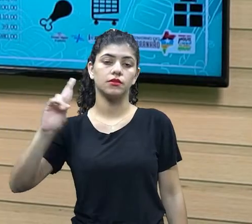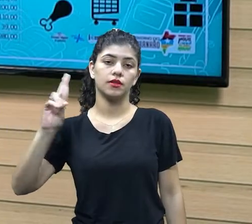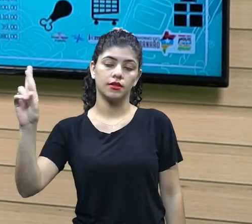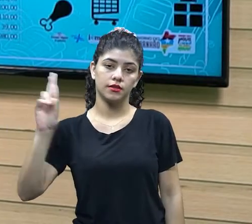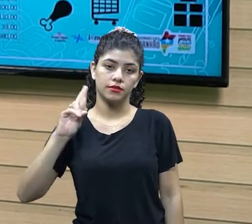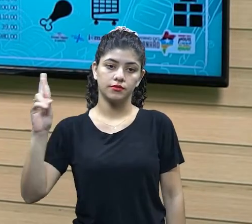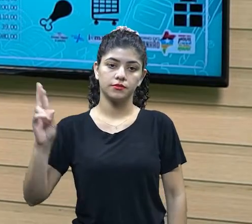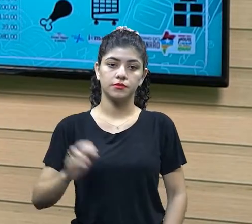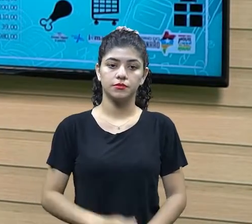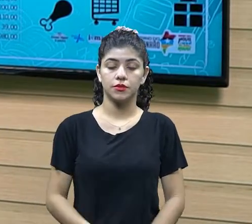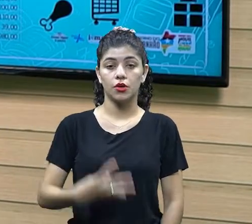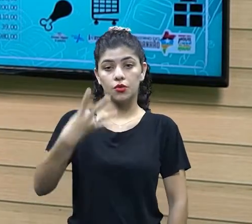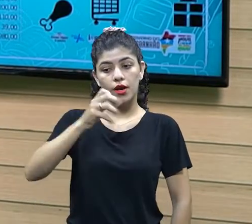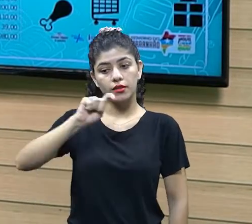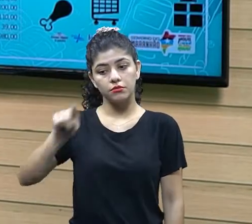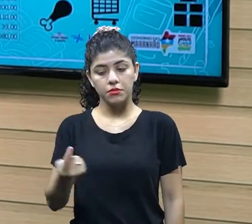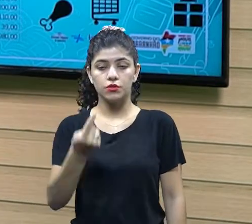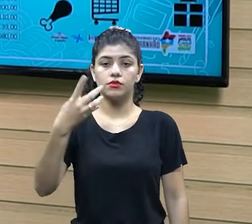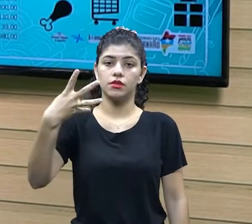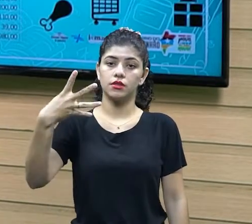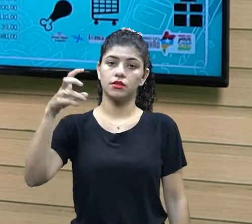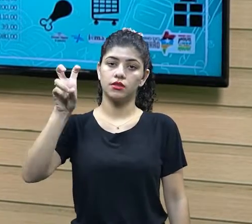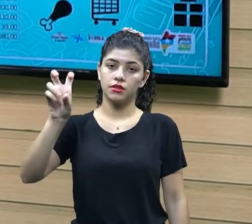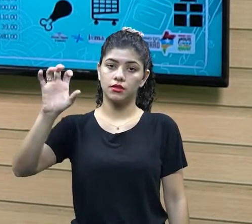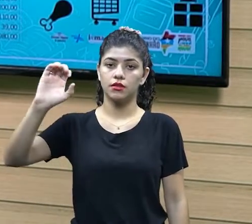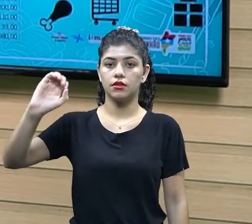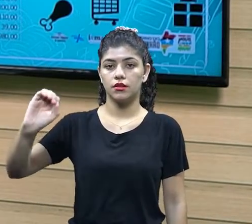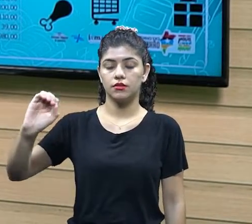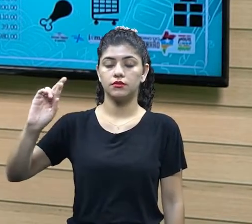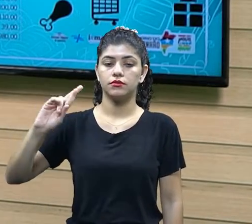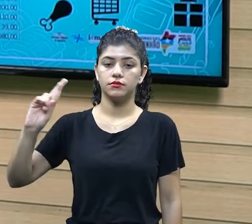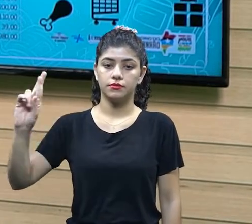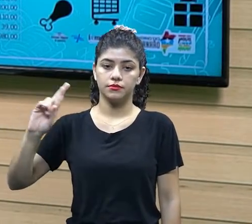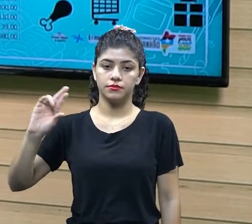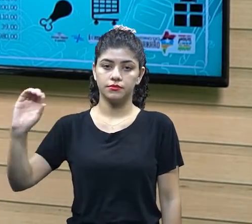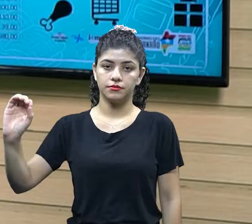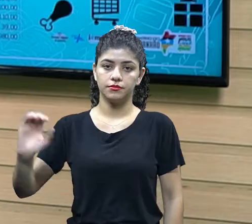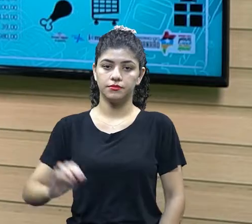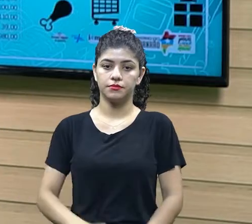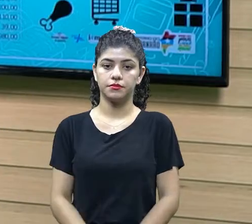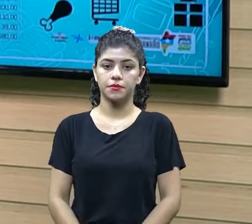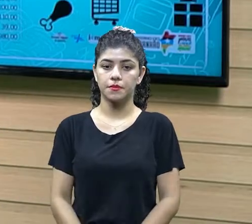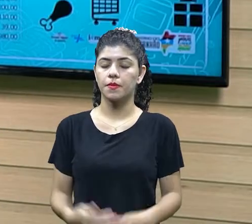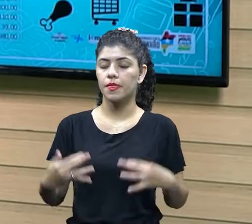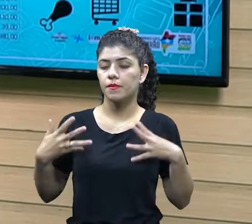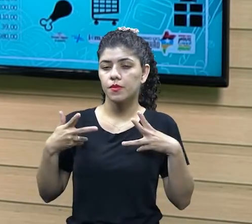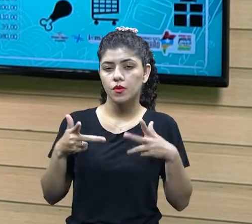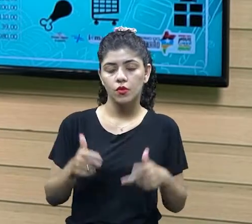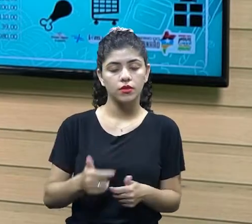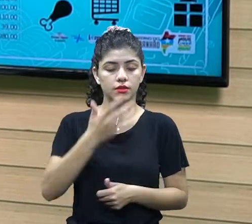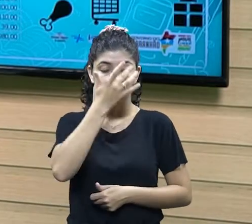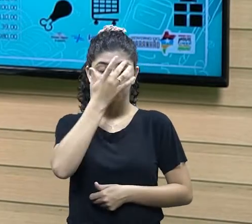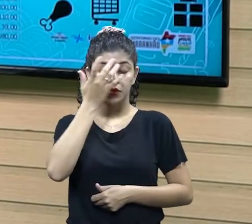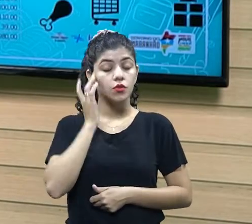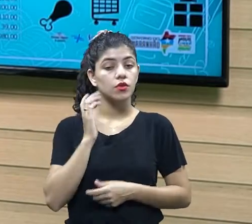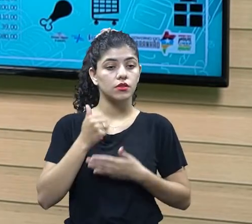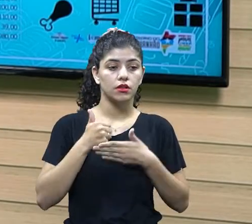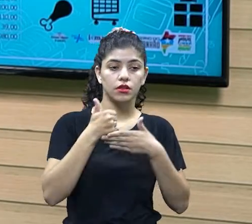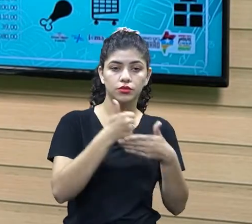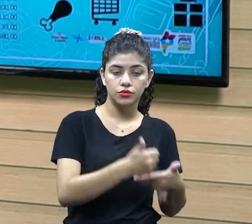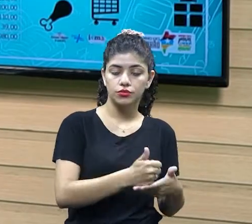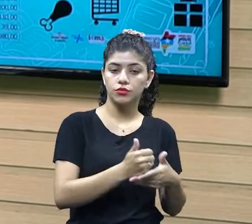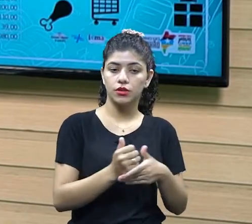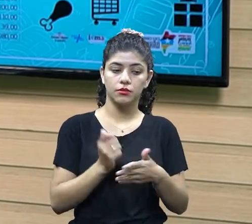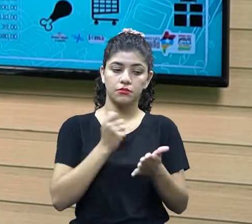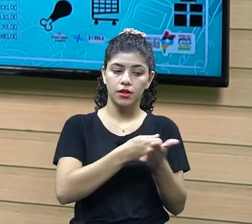4.500 com a prestação desses serviços, certo? Tirado todo o pessoal que lhe ajuda, os outros